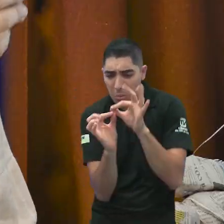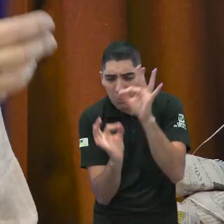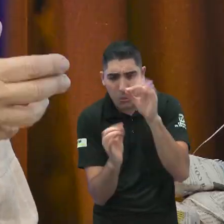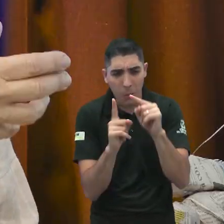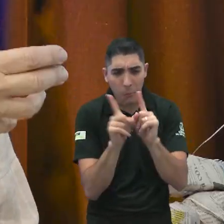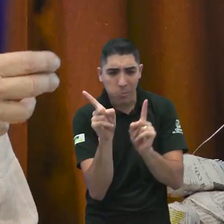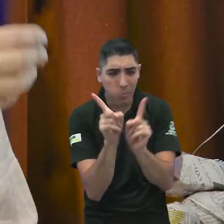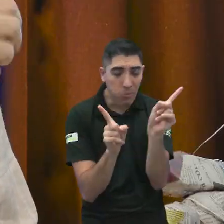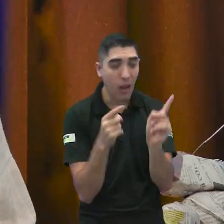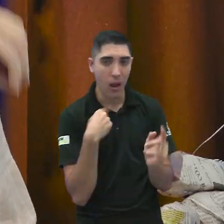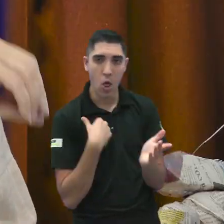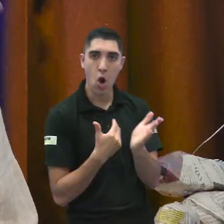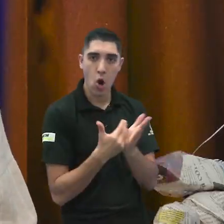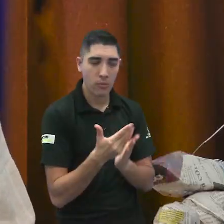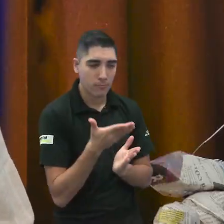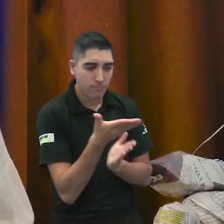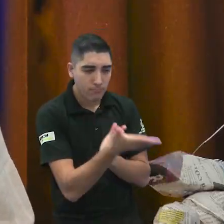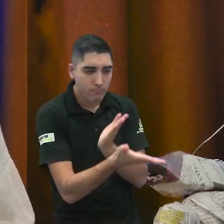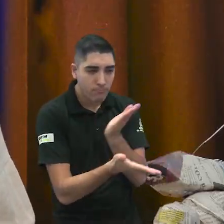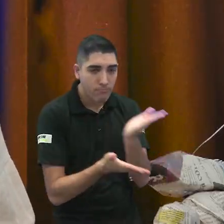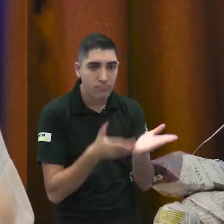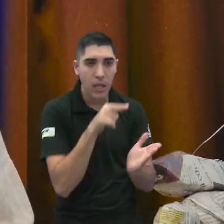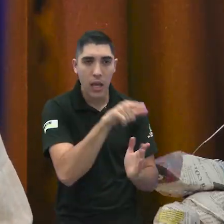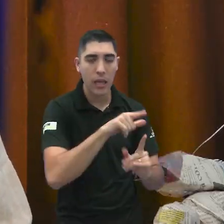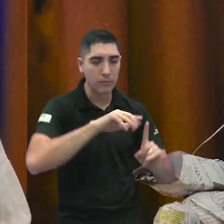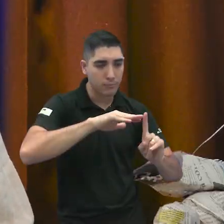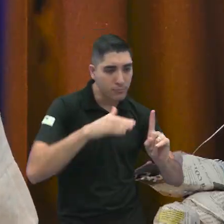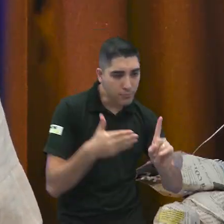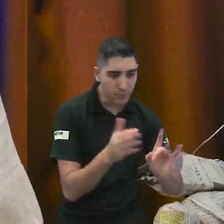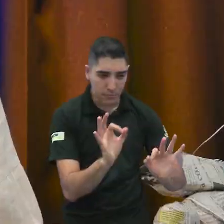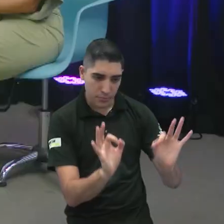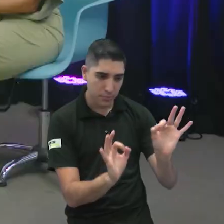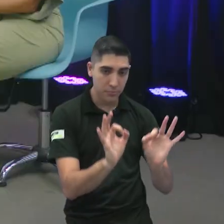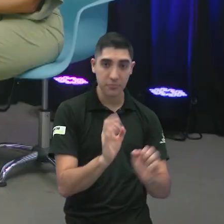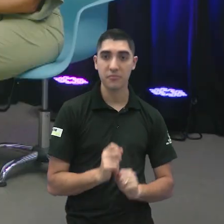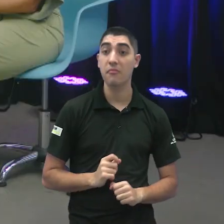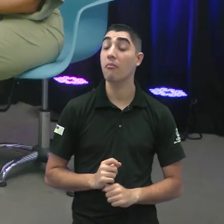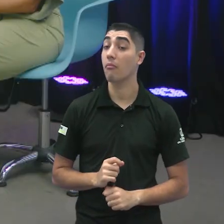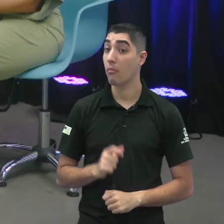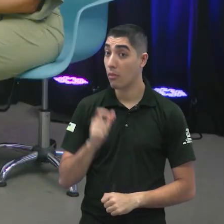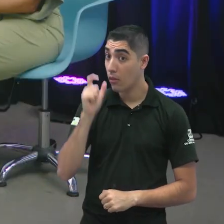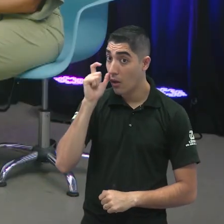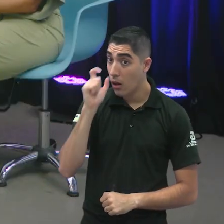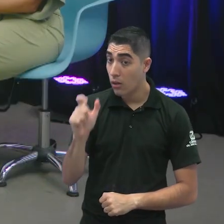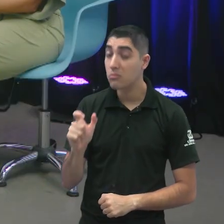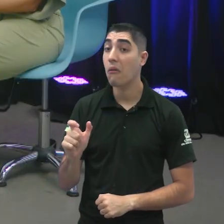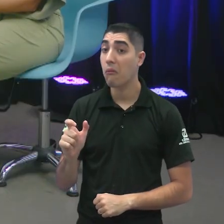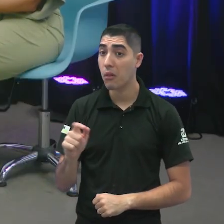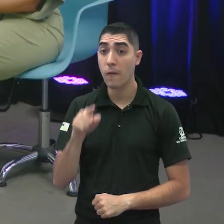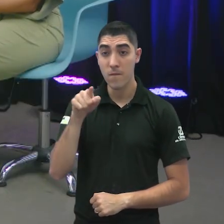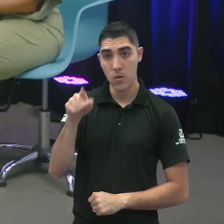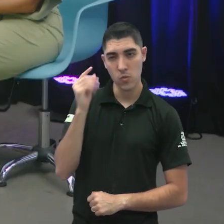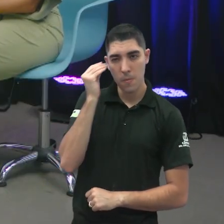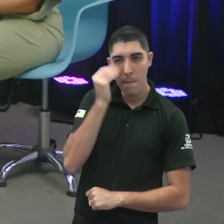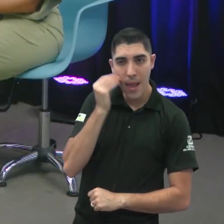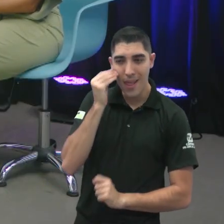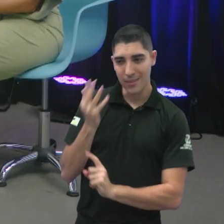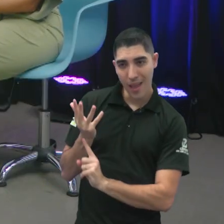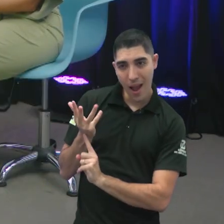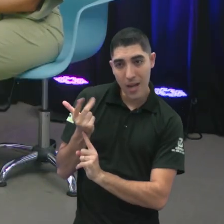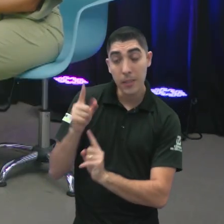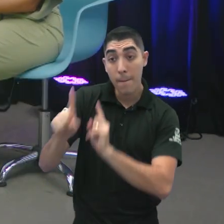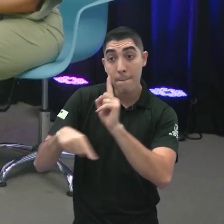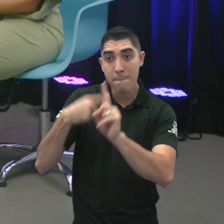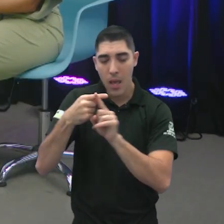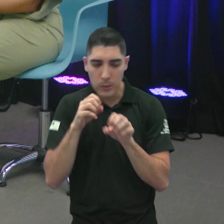vou começar a trabalhar todo o inconsciente que foi projetado naquela obra. Que interessante. Então você vai usando ali a sua experiência quanto artista, como